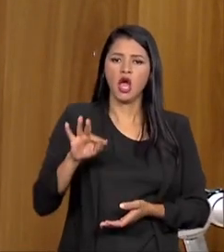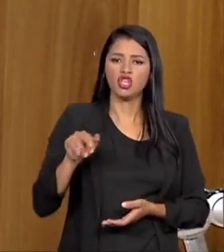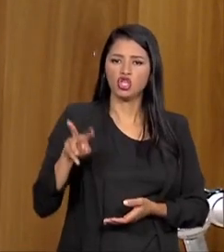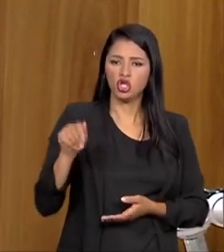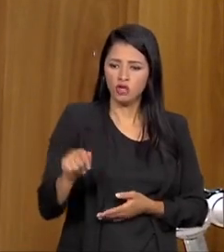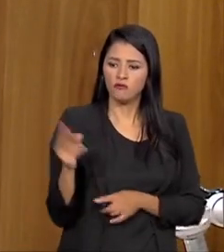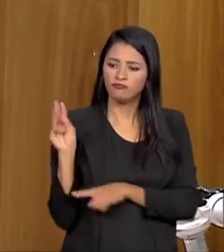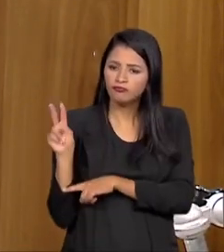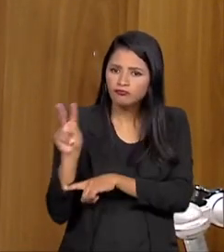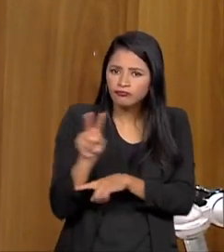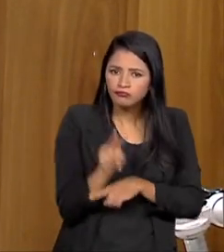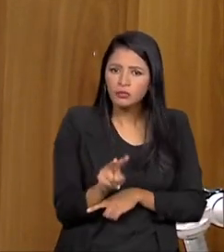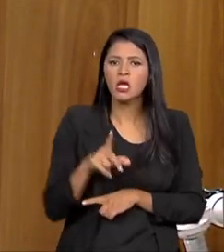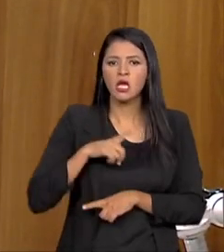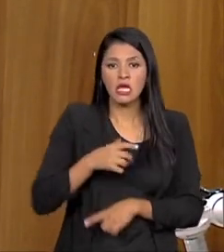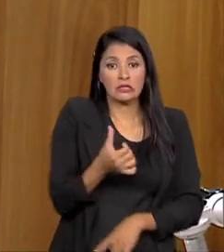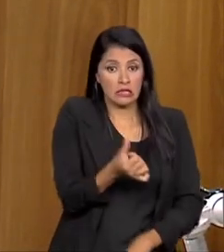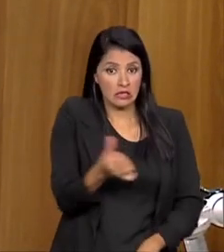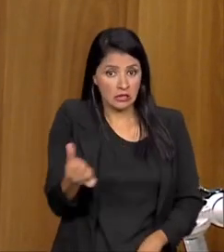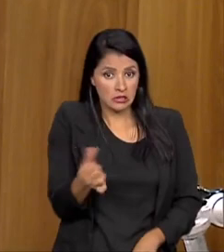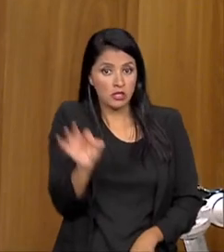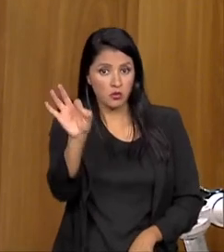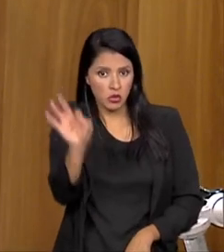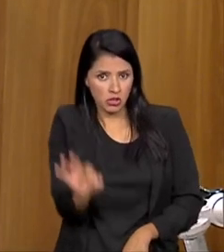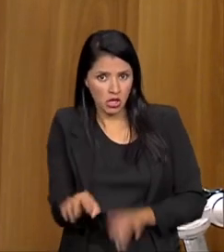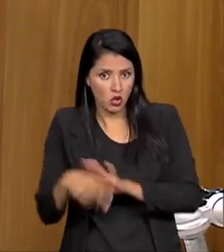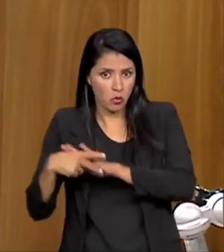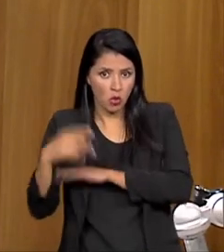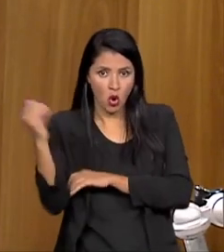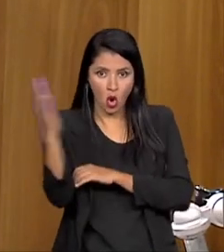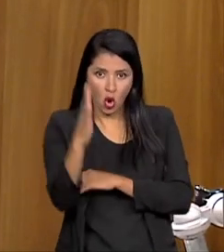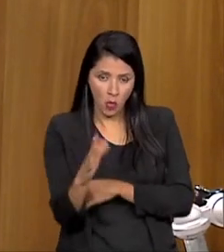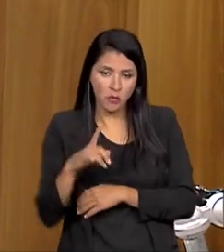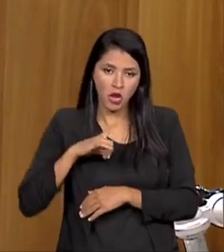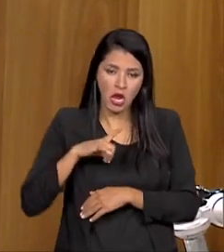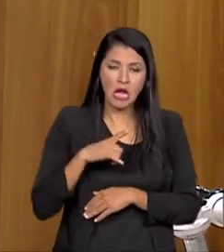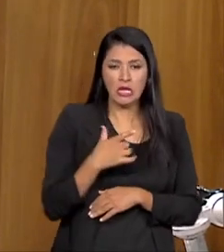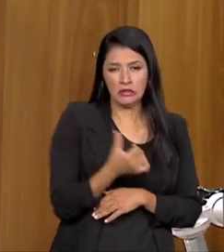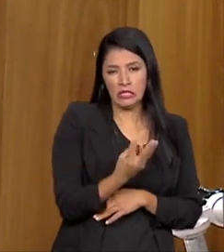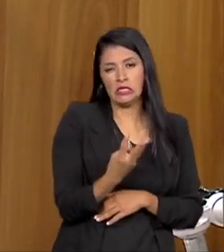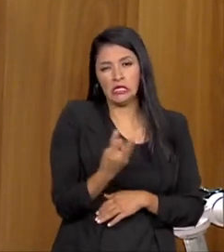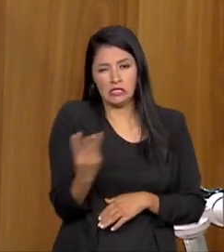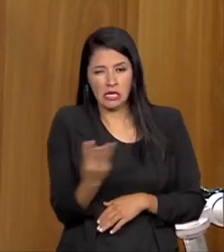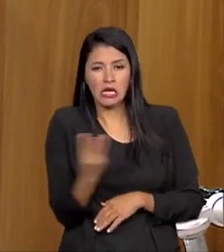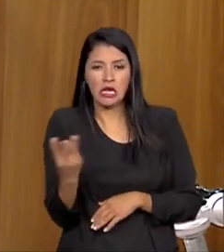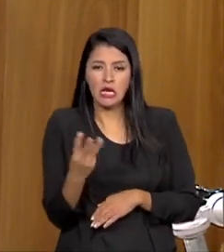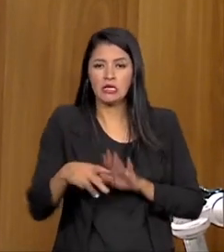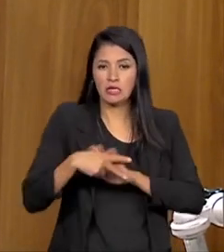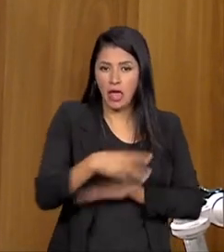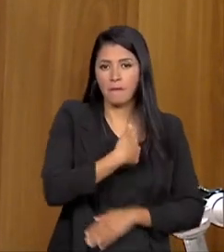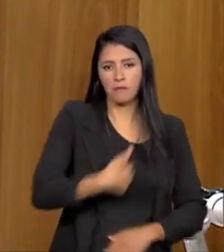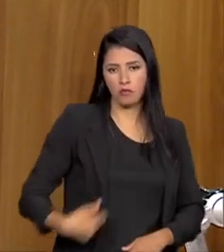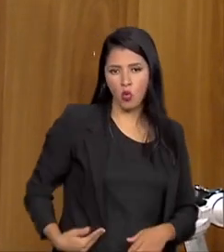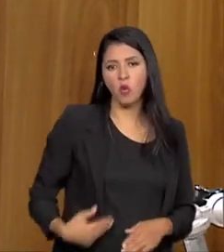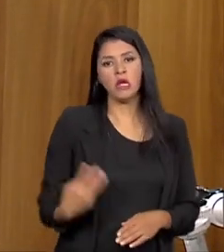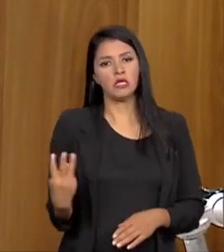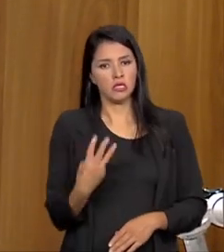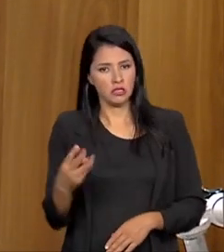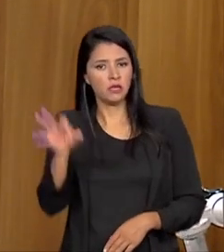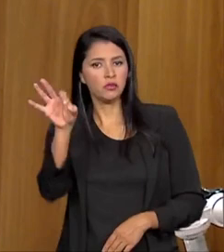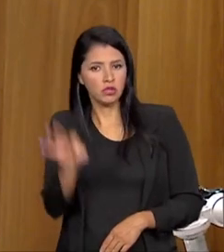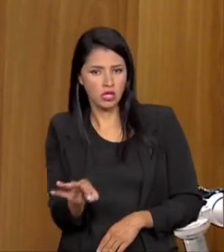que preservada são 66% do território 36 são terras públicas e 33% são áreas privadas